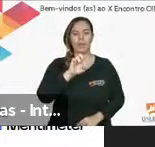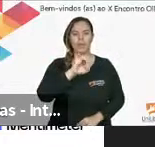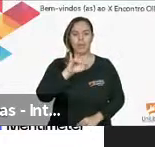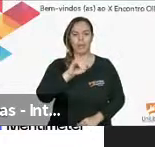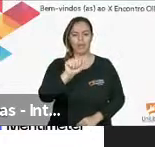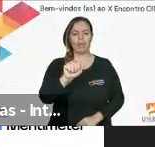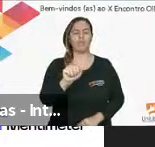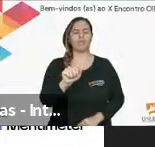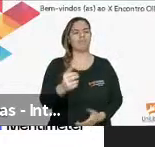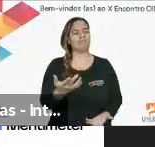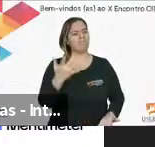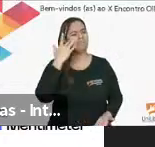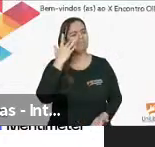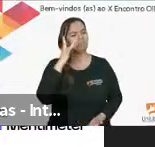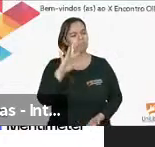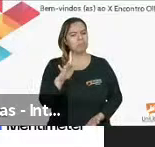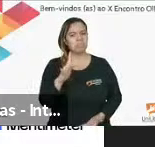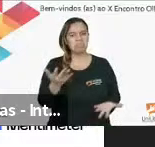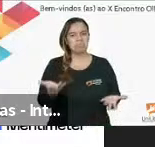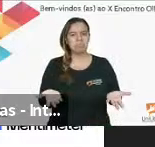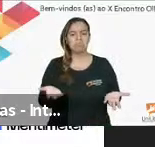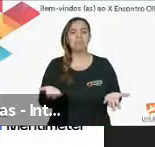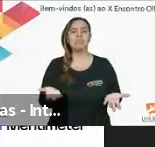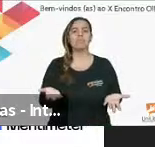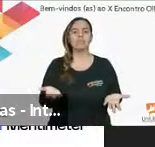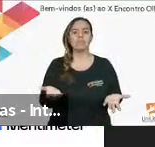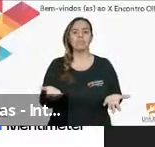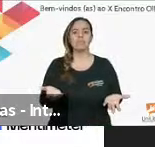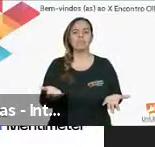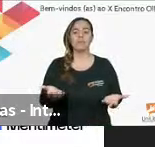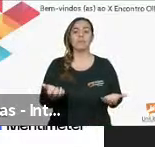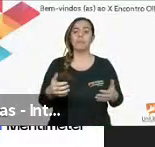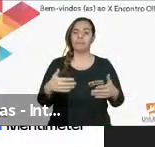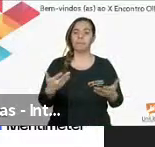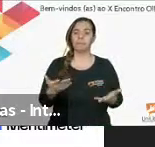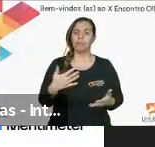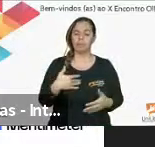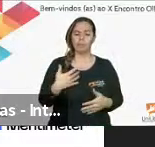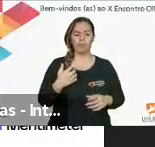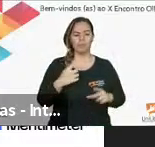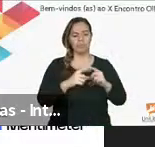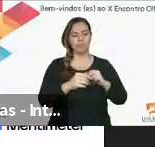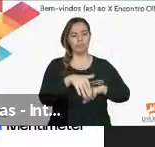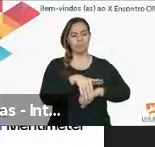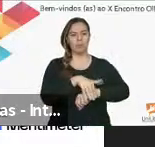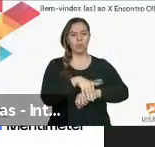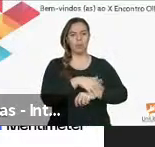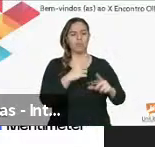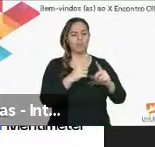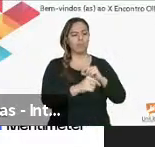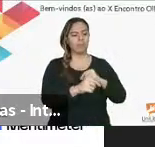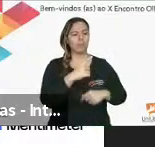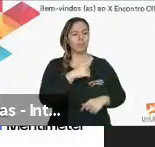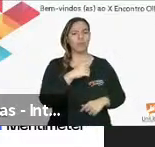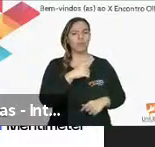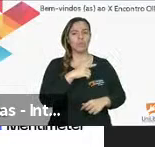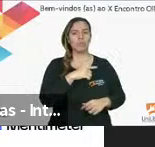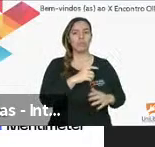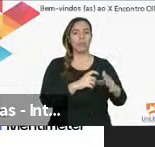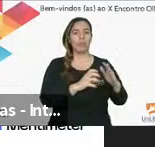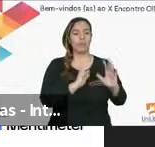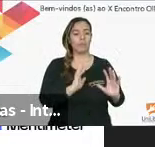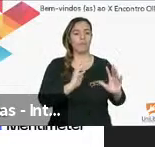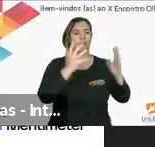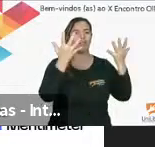entendi nada, não entendi nada. Quando eu saí para a rua e tinha uma grande festa no